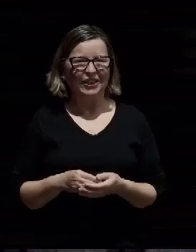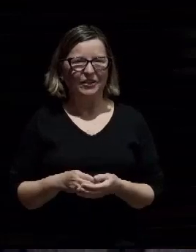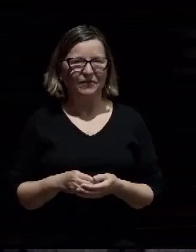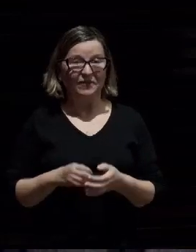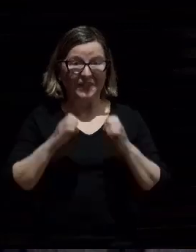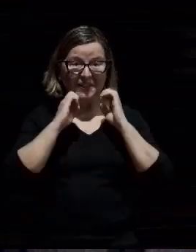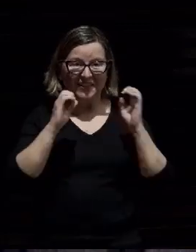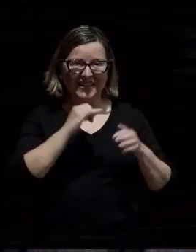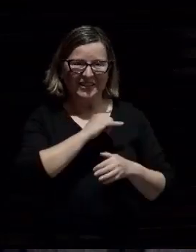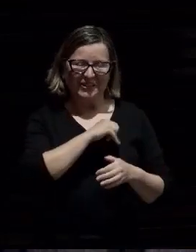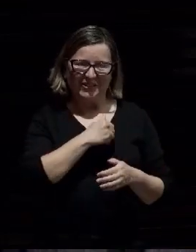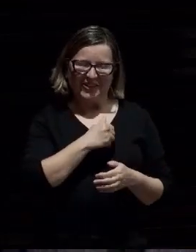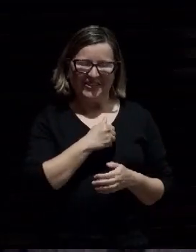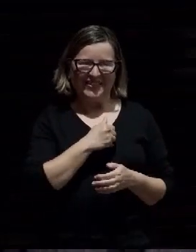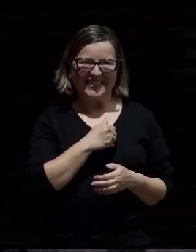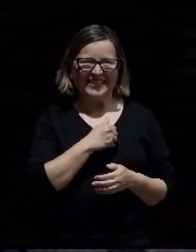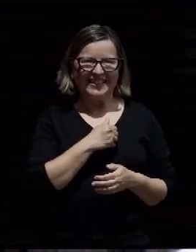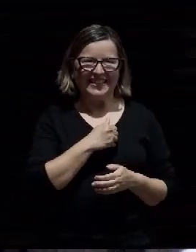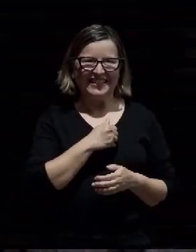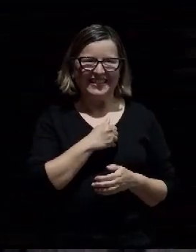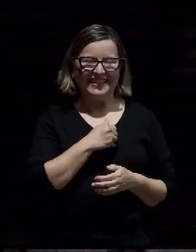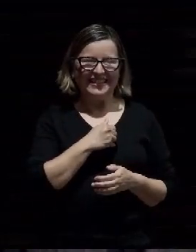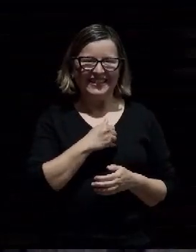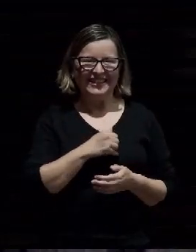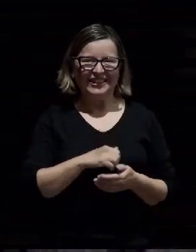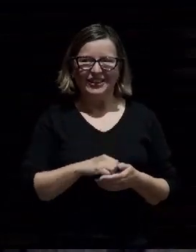Evangelho de João,